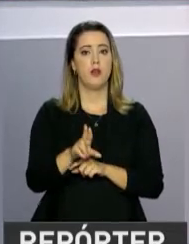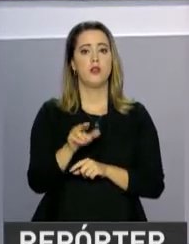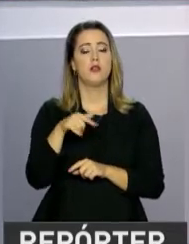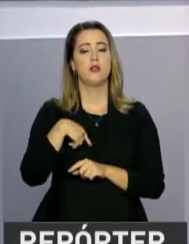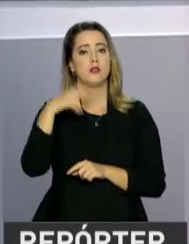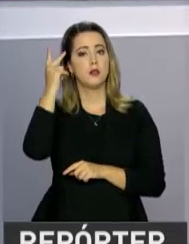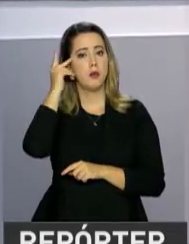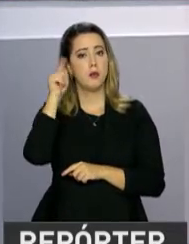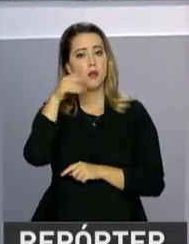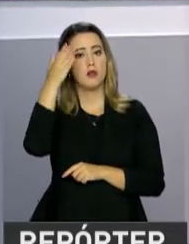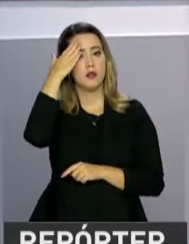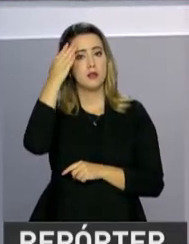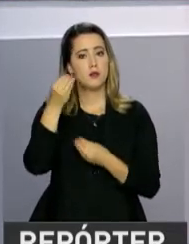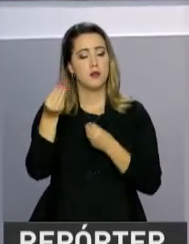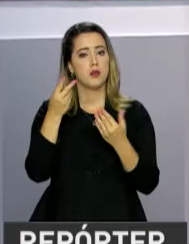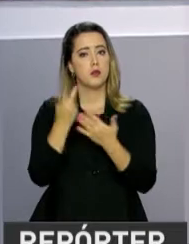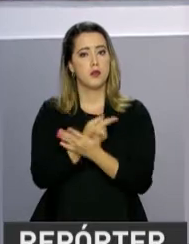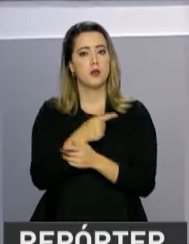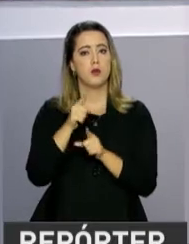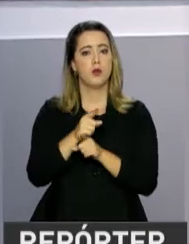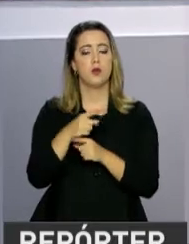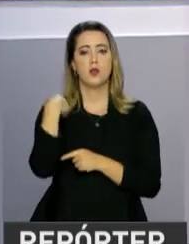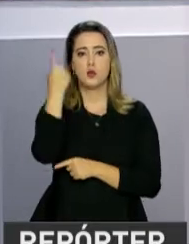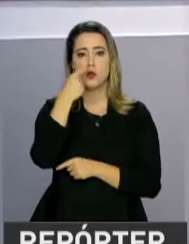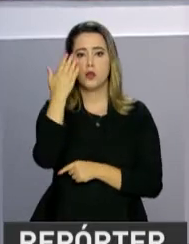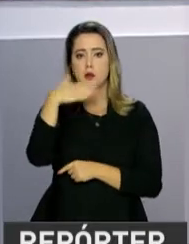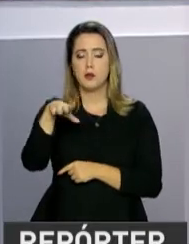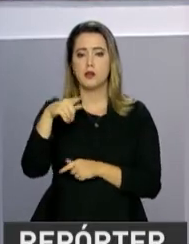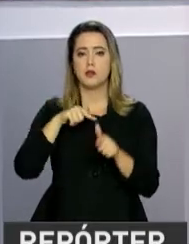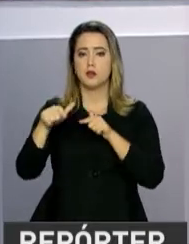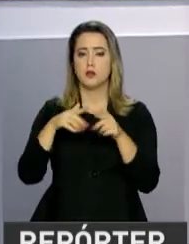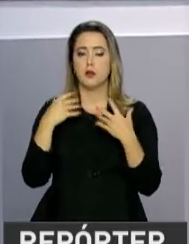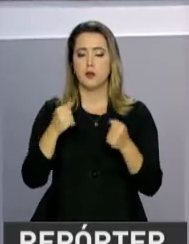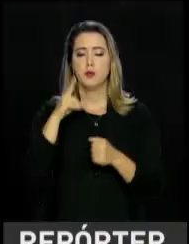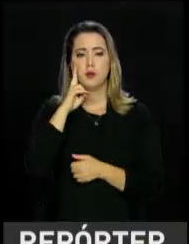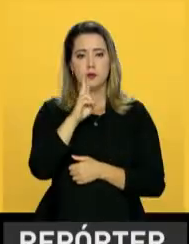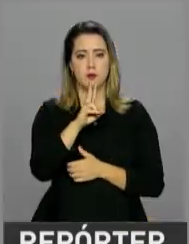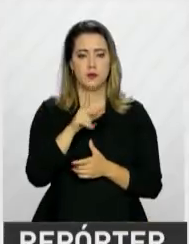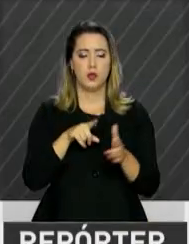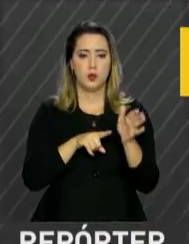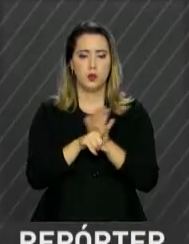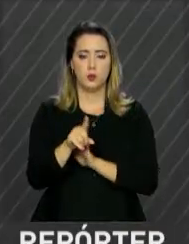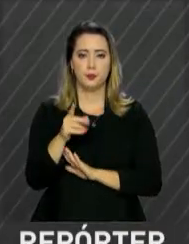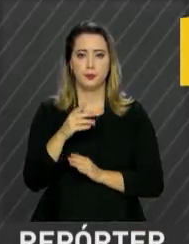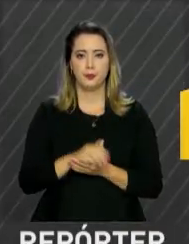saber como vai funcionar a jornada parcial de trabalho vamos ouvir a dúvida dela